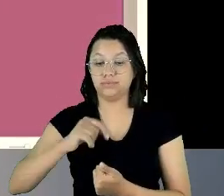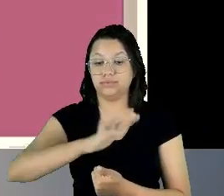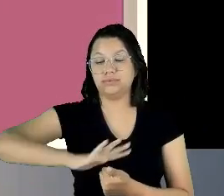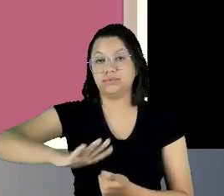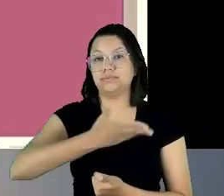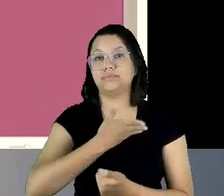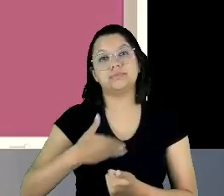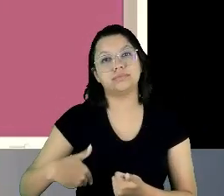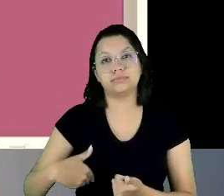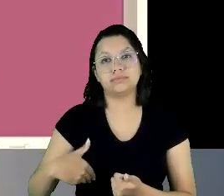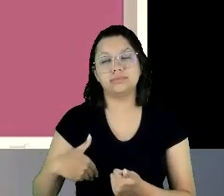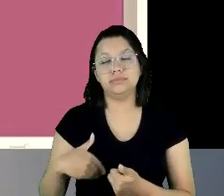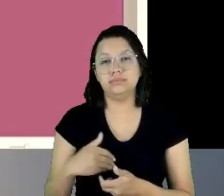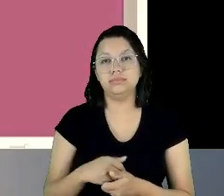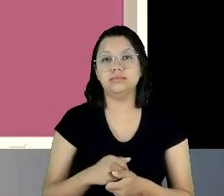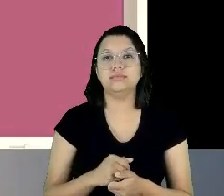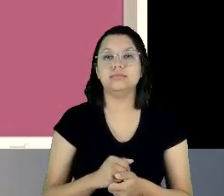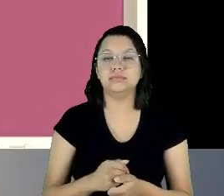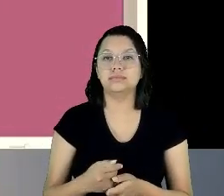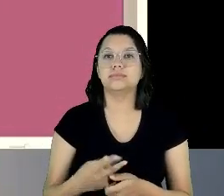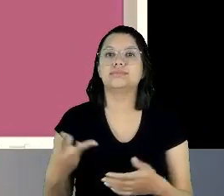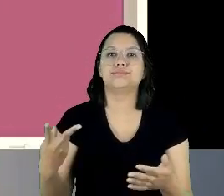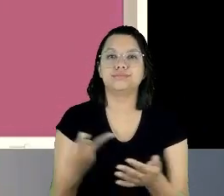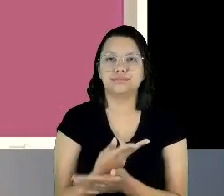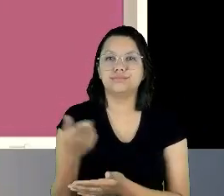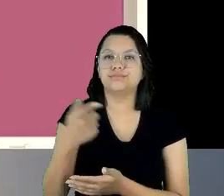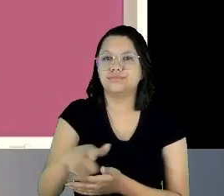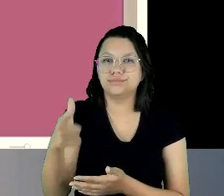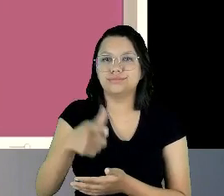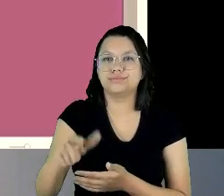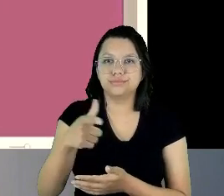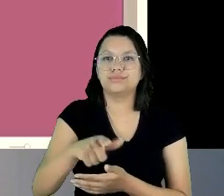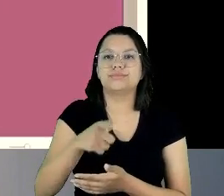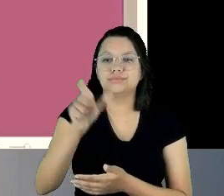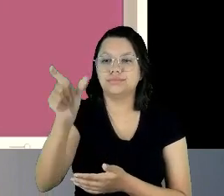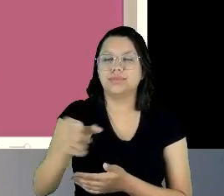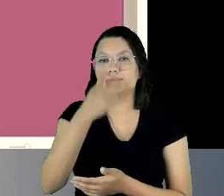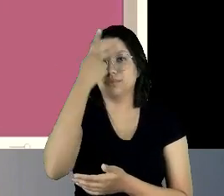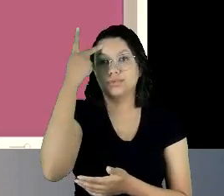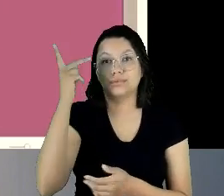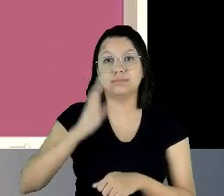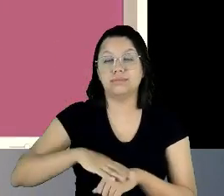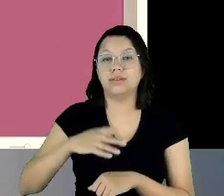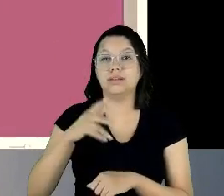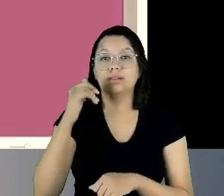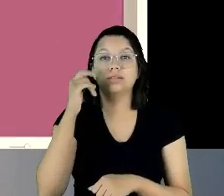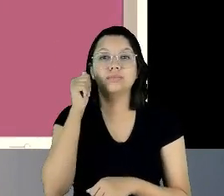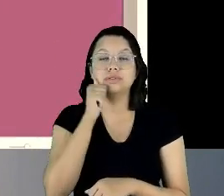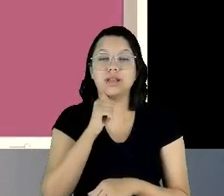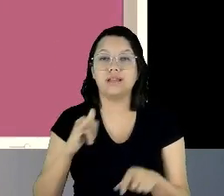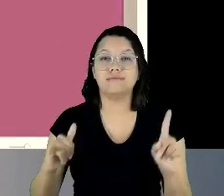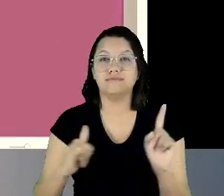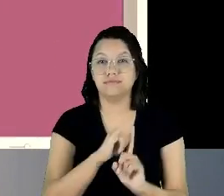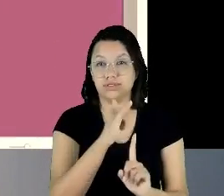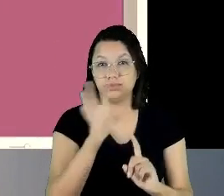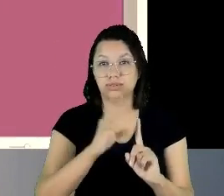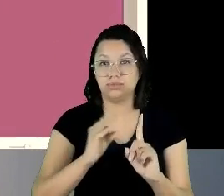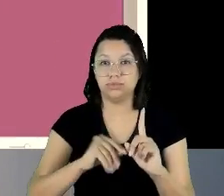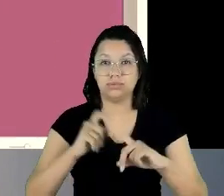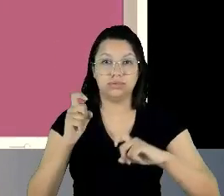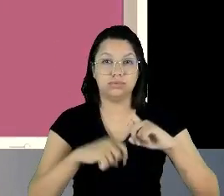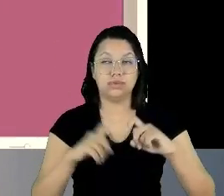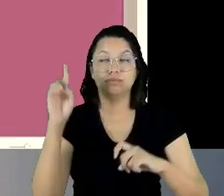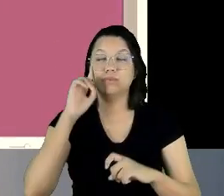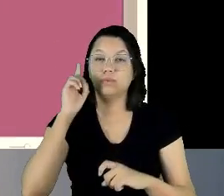público, a recorrência do crime pelos agressores, mais mulheres vítimas de importunação sexual